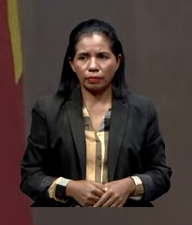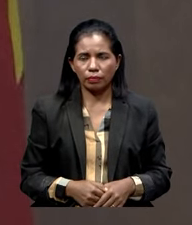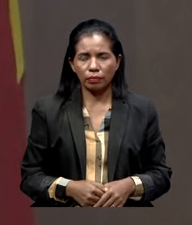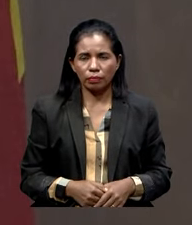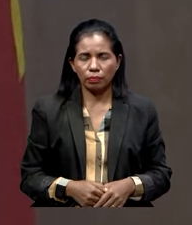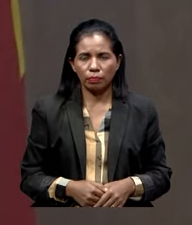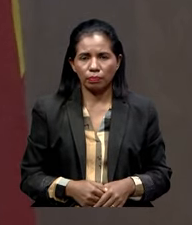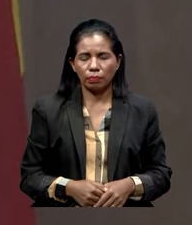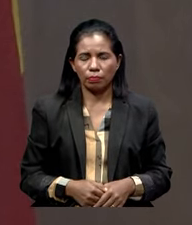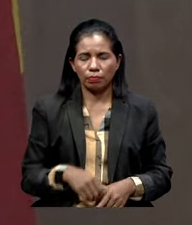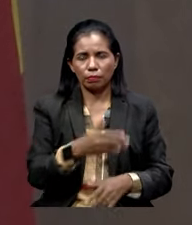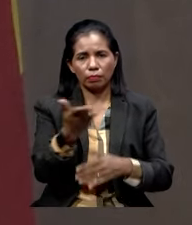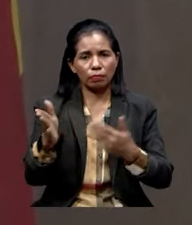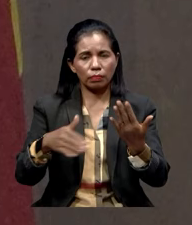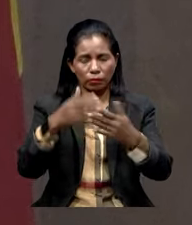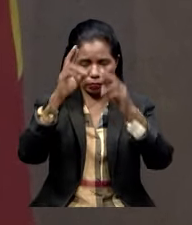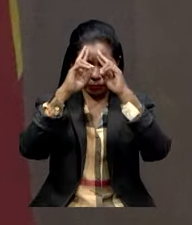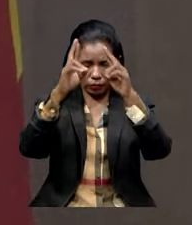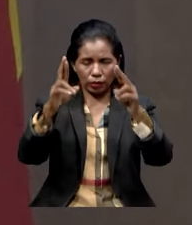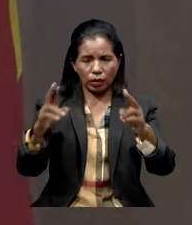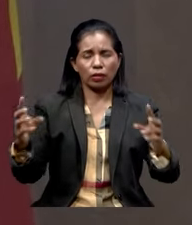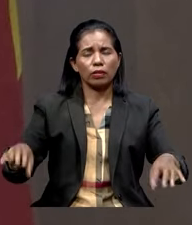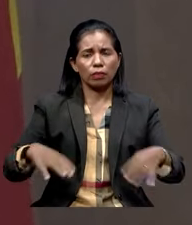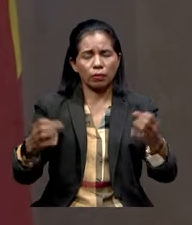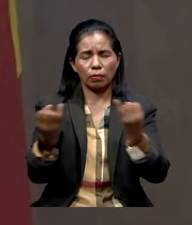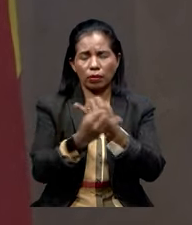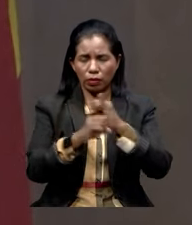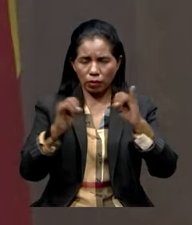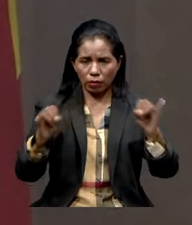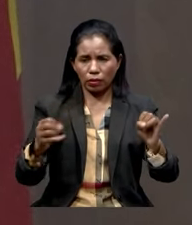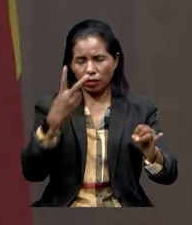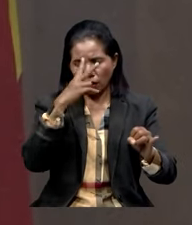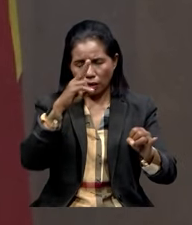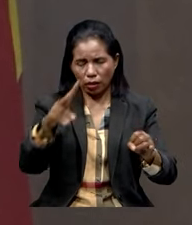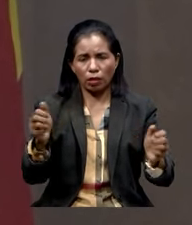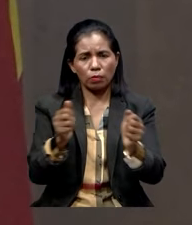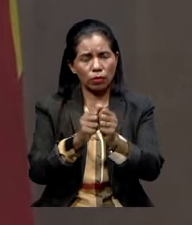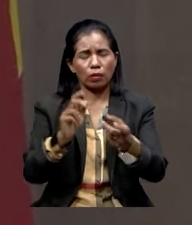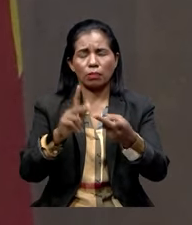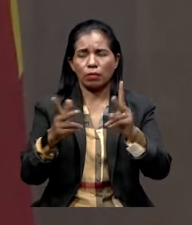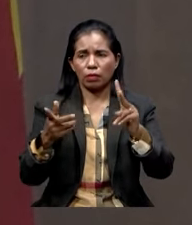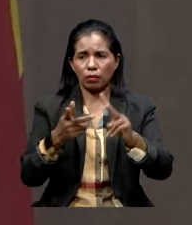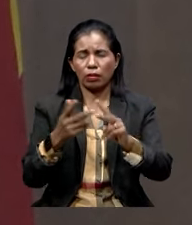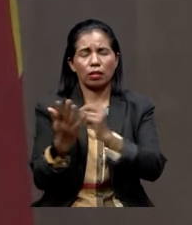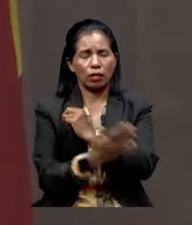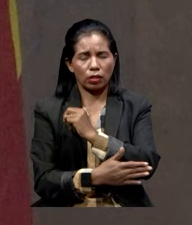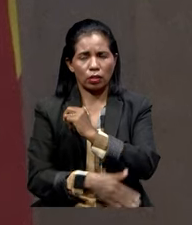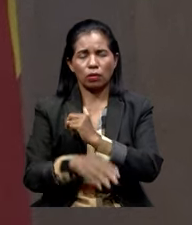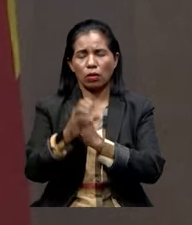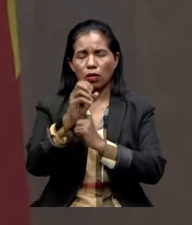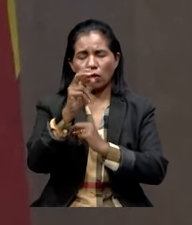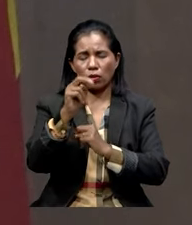Excelências, a luta pela independência forjou uma profunda parceria entre as Nações Unidas